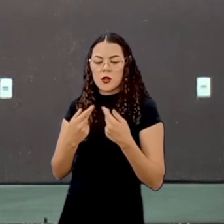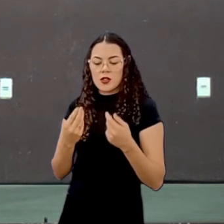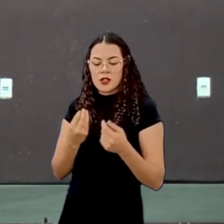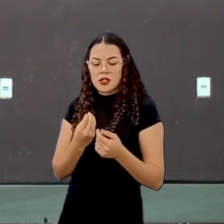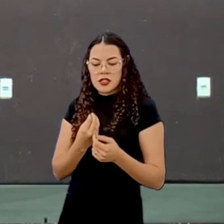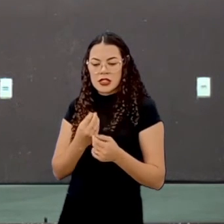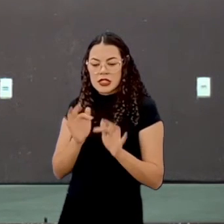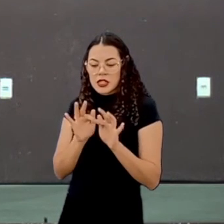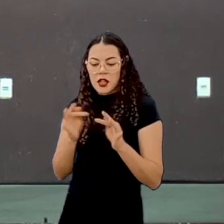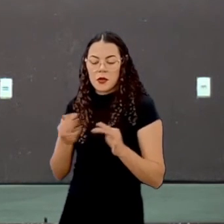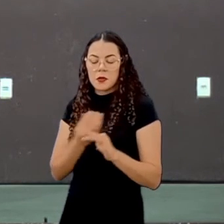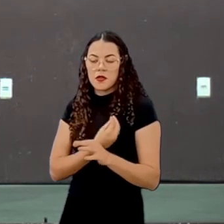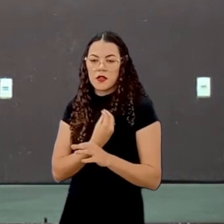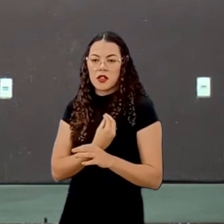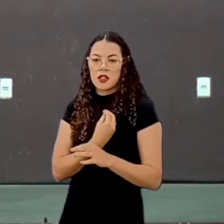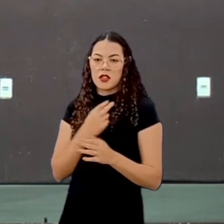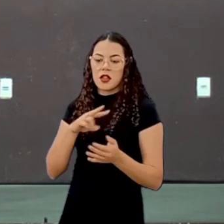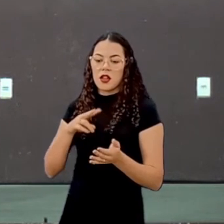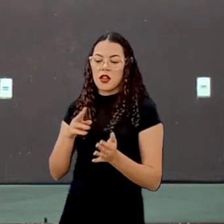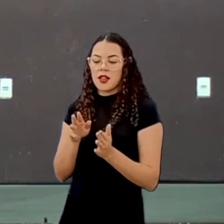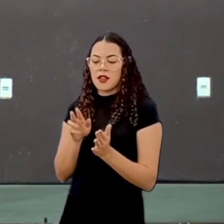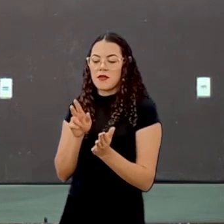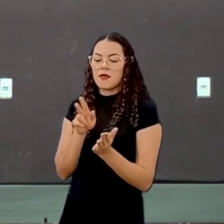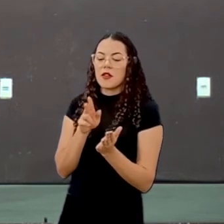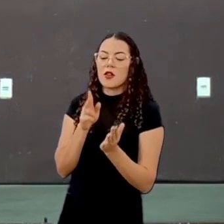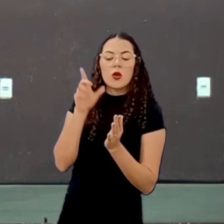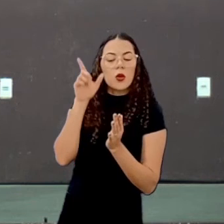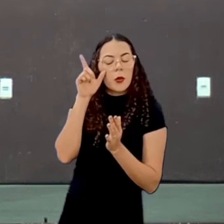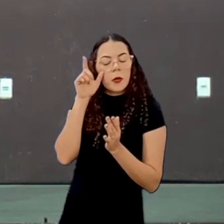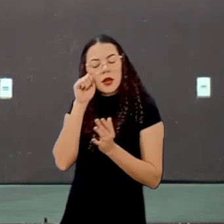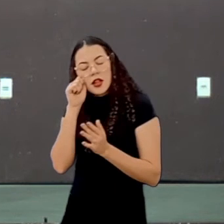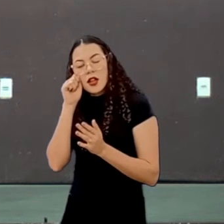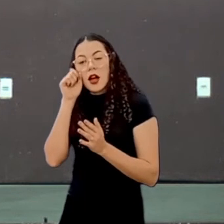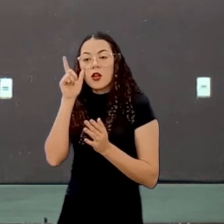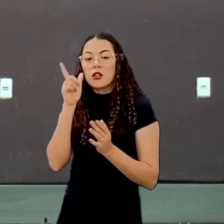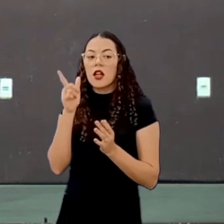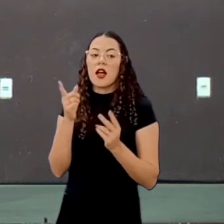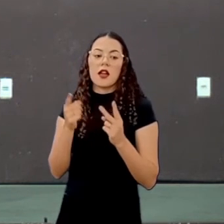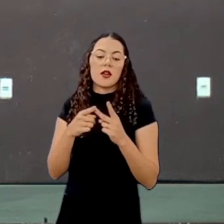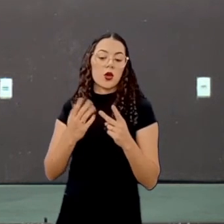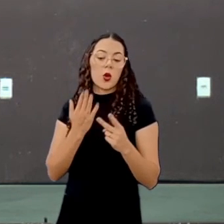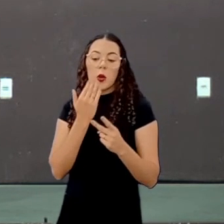vida, no teu levantar, na tua comida em casa,